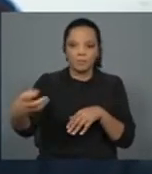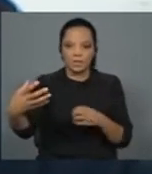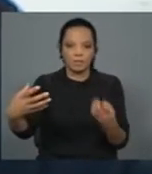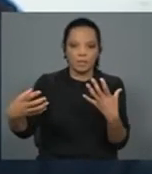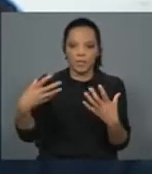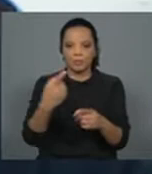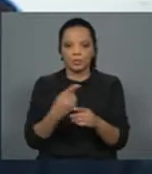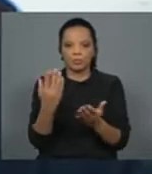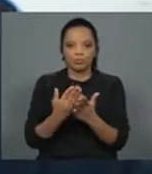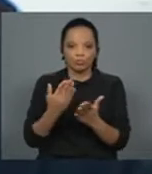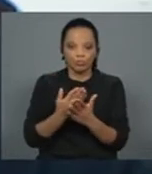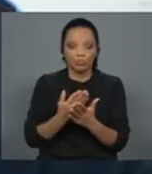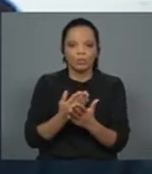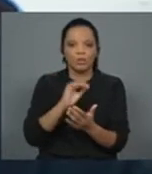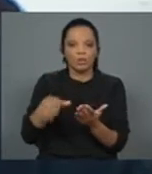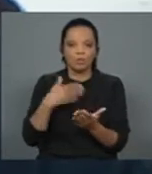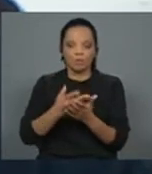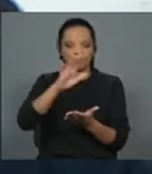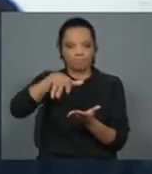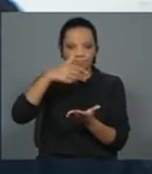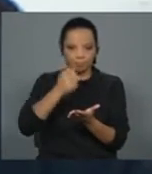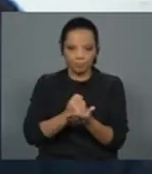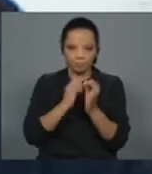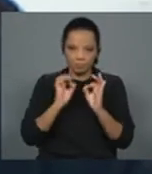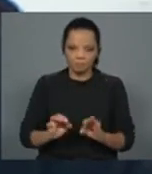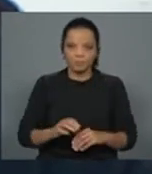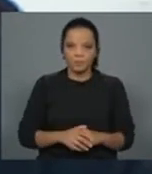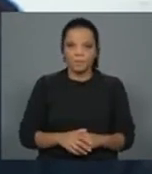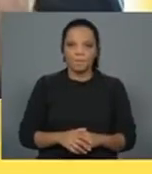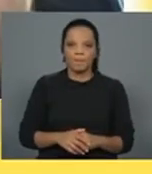que o estudo dos sismos possa ser efetivo. E a rede de